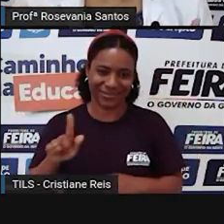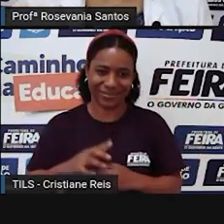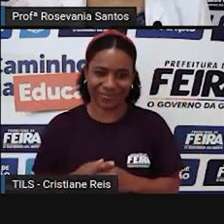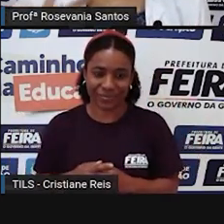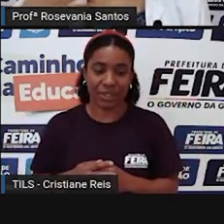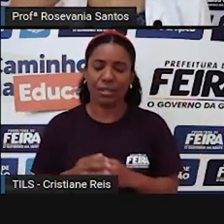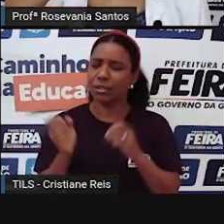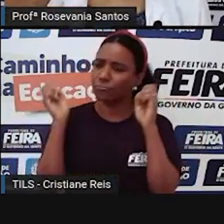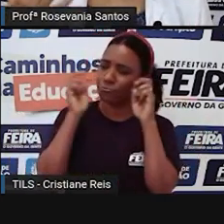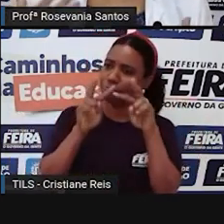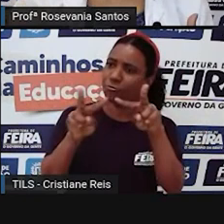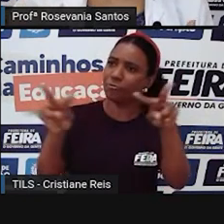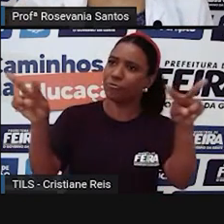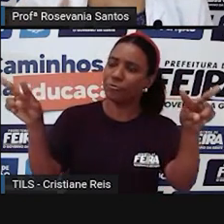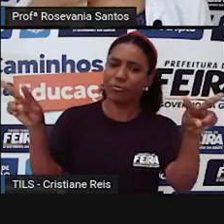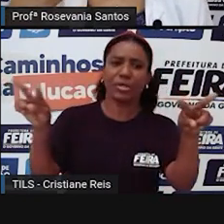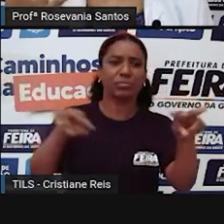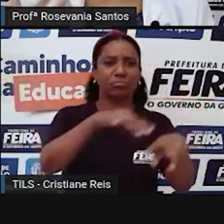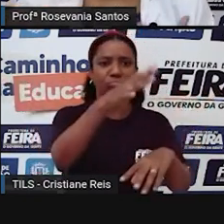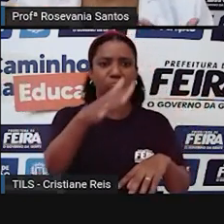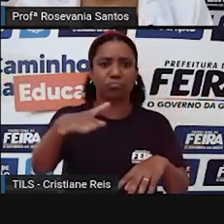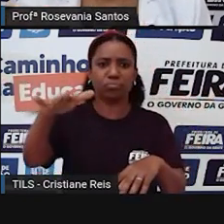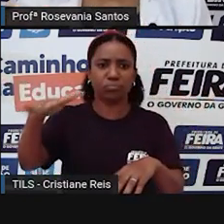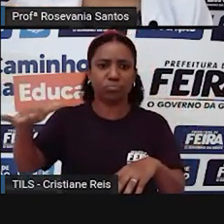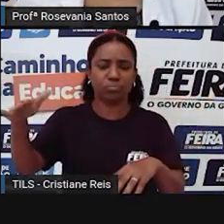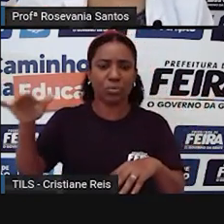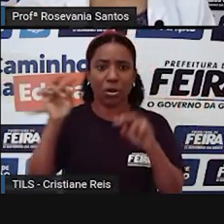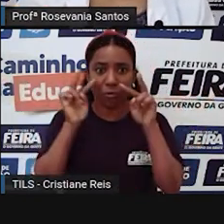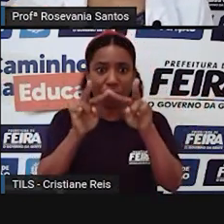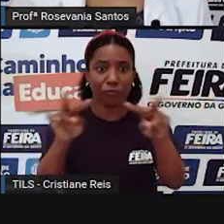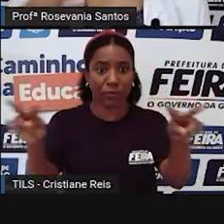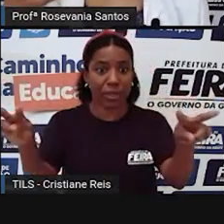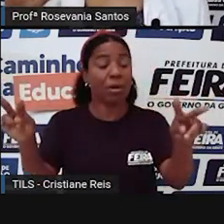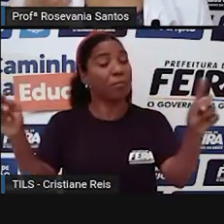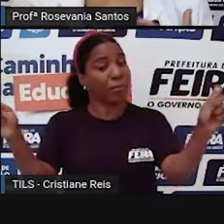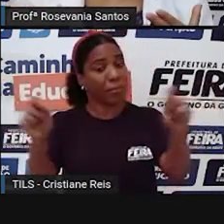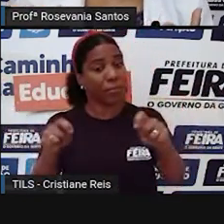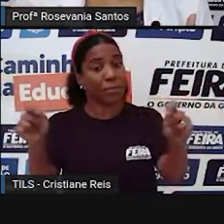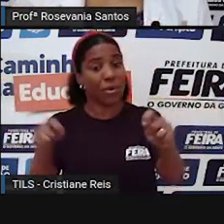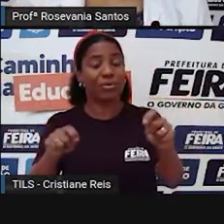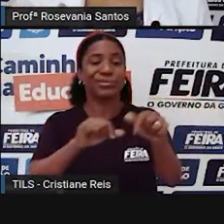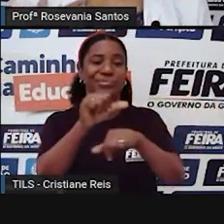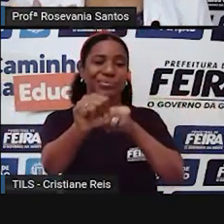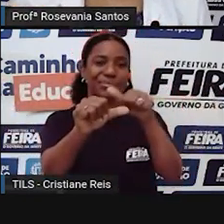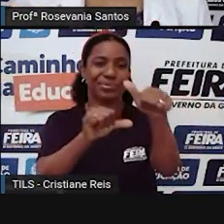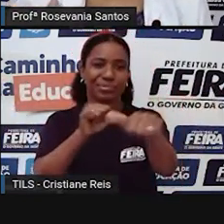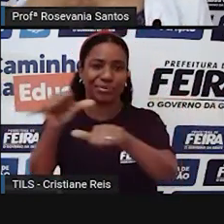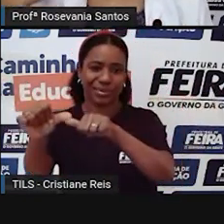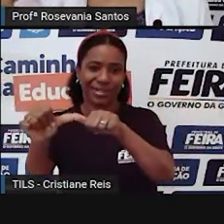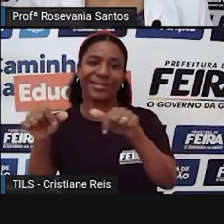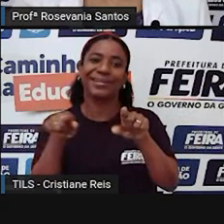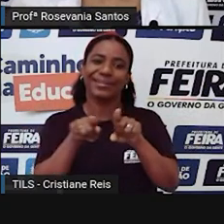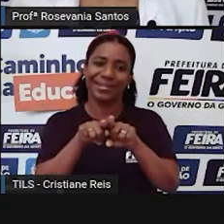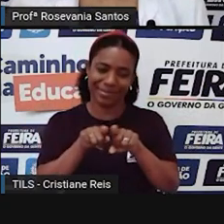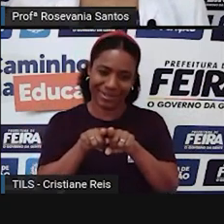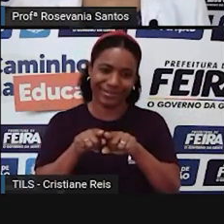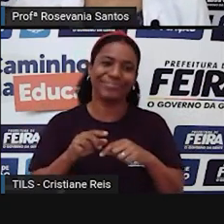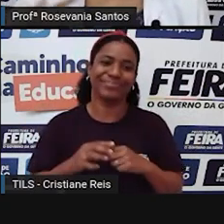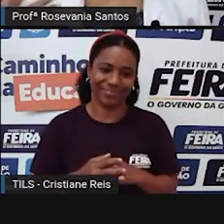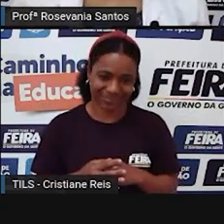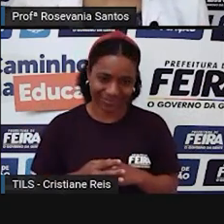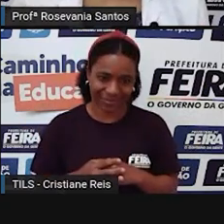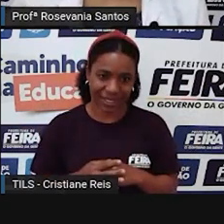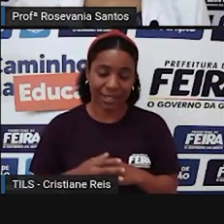as paisagens, mesmo observando, a gente também vai alterando ela. À medida que o homem vai evoluindo, né,